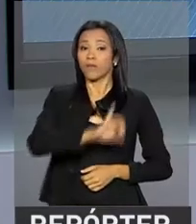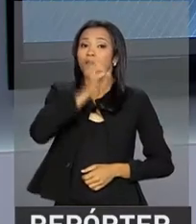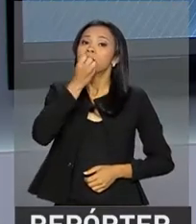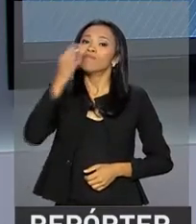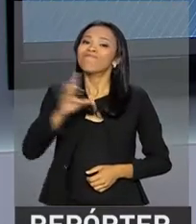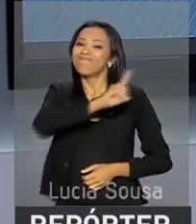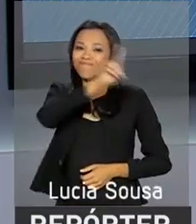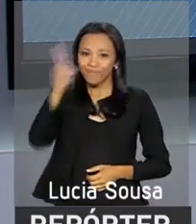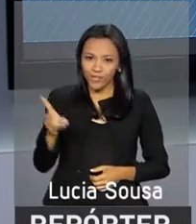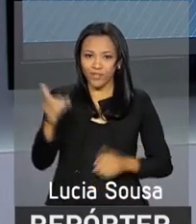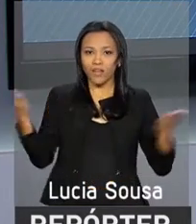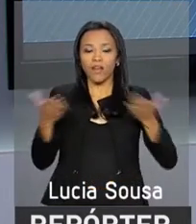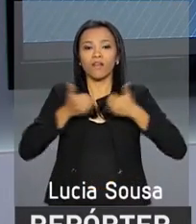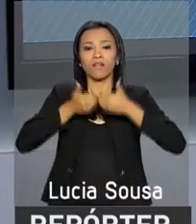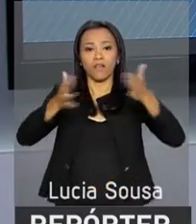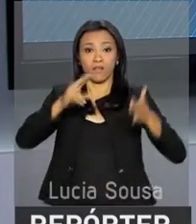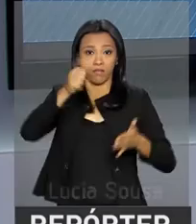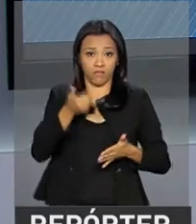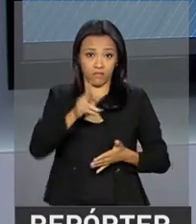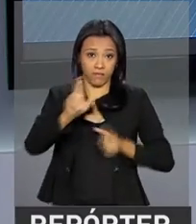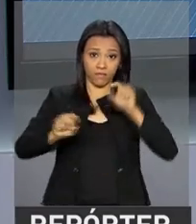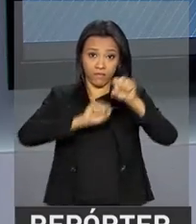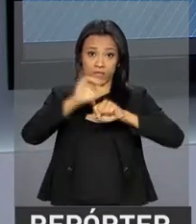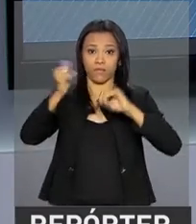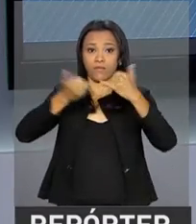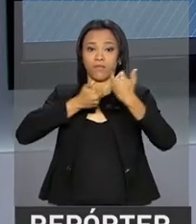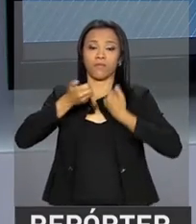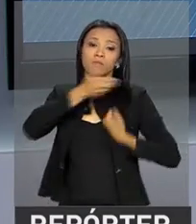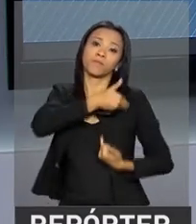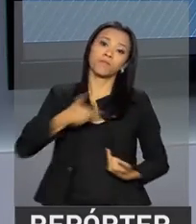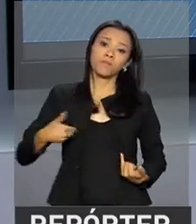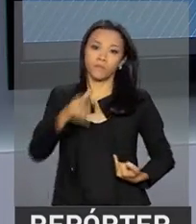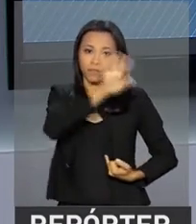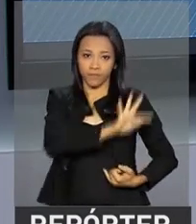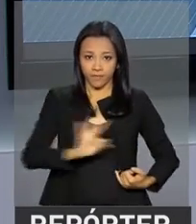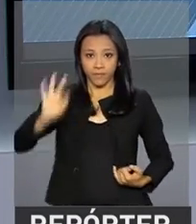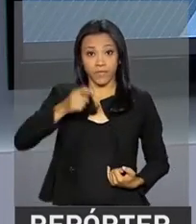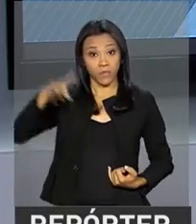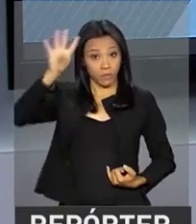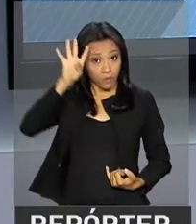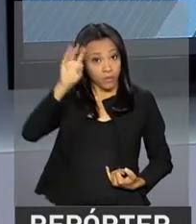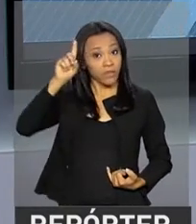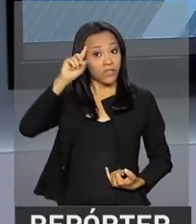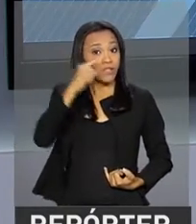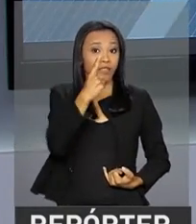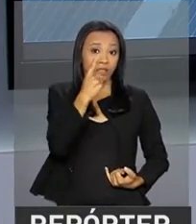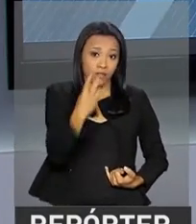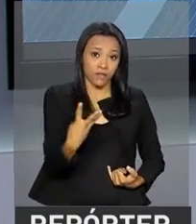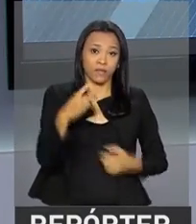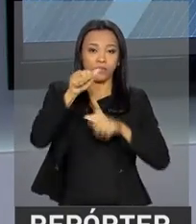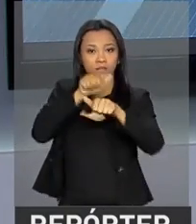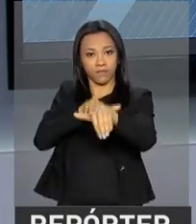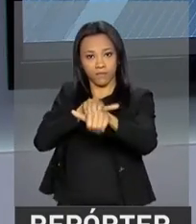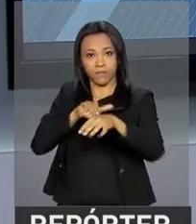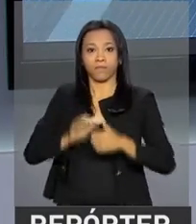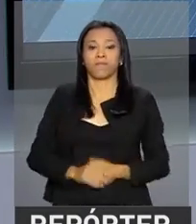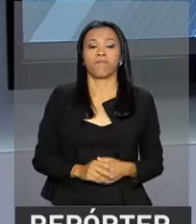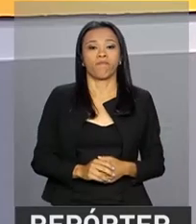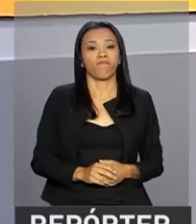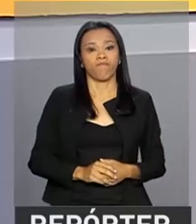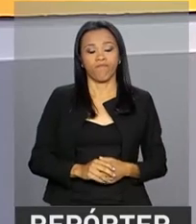Olá, bom dia. Começa agora o Repórter NBR com as notícias do governo federal desta quarta-feira, 13 de